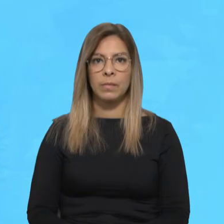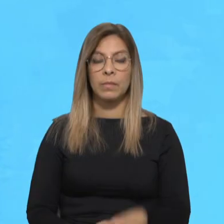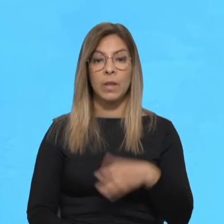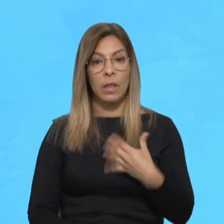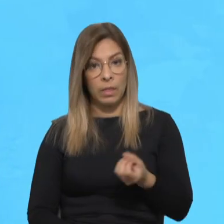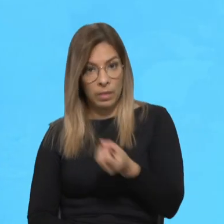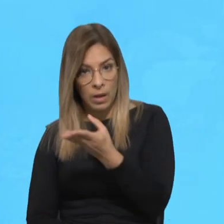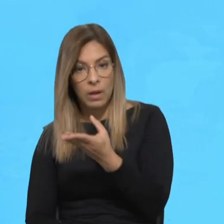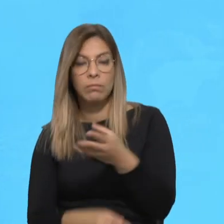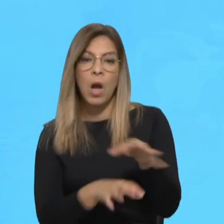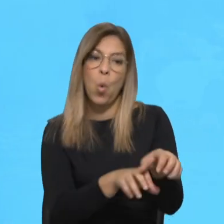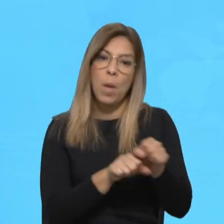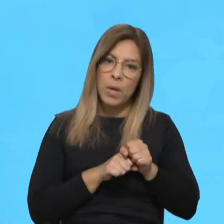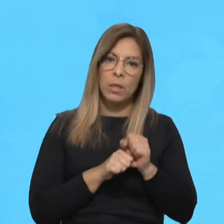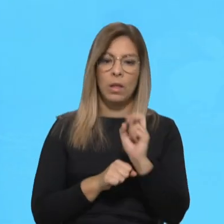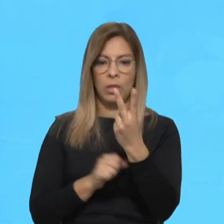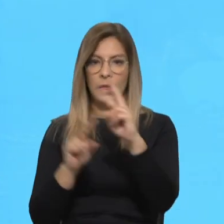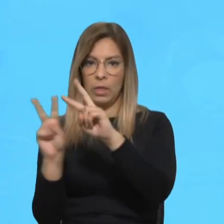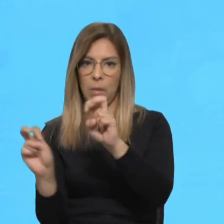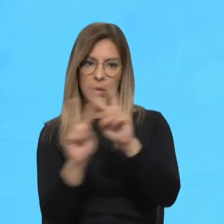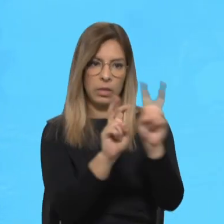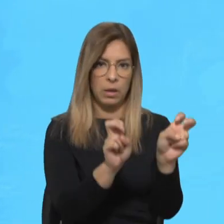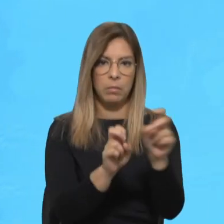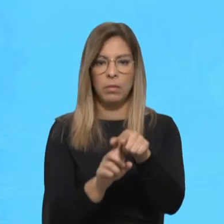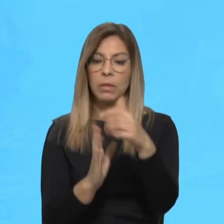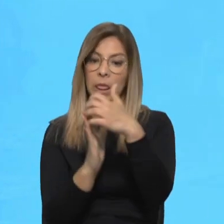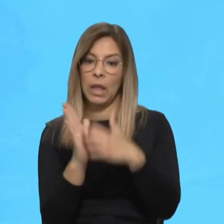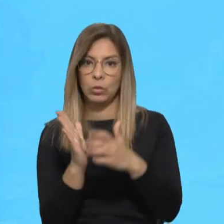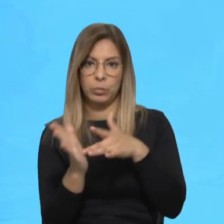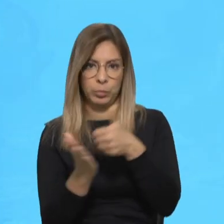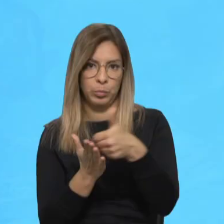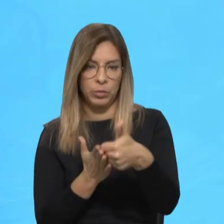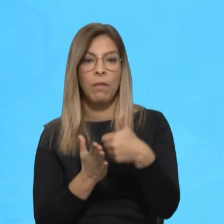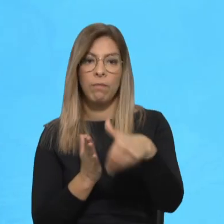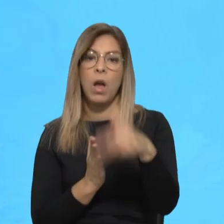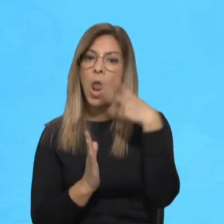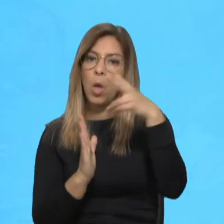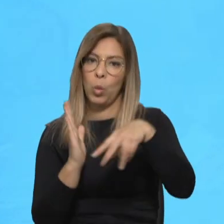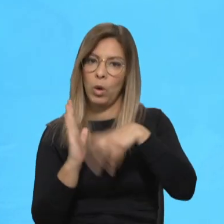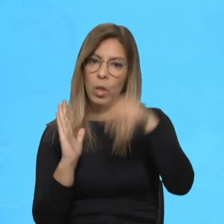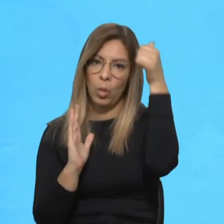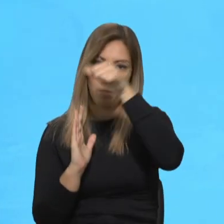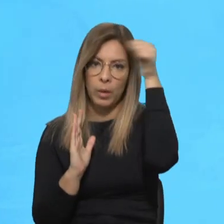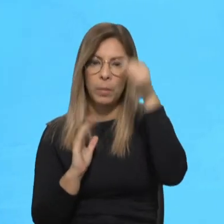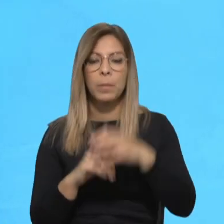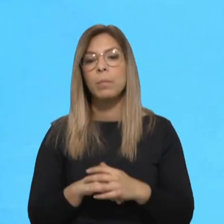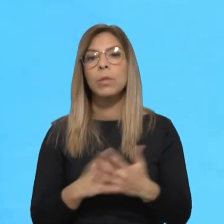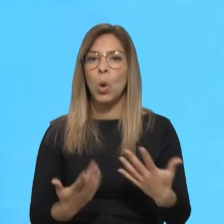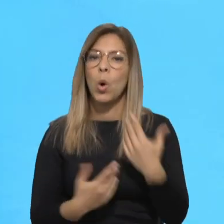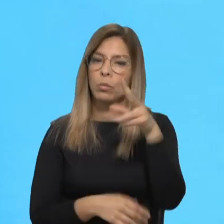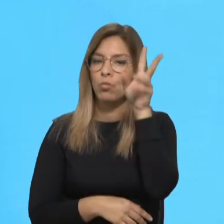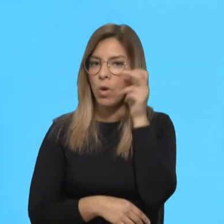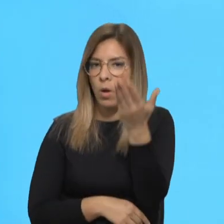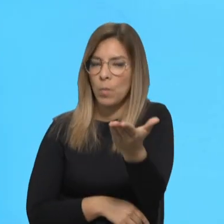Perdão e acolhimento, dois temas que o Padre João Lourenço escolhe precisamente no texto do Evangelho que vai ser lido nas missas deste domingo e que vamos escutar